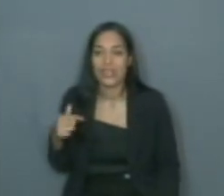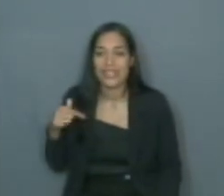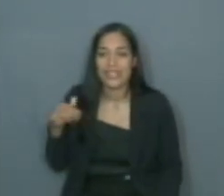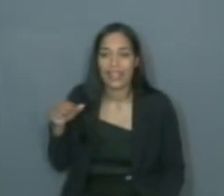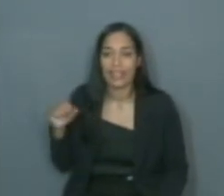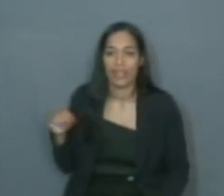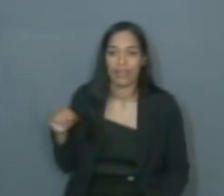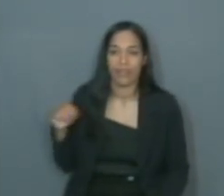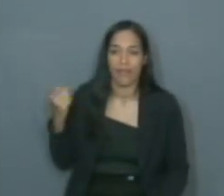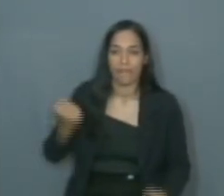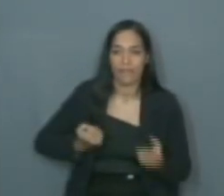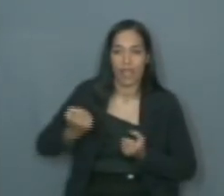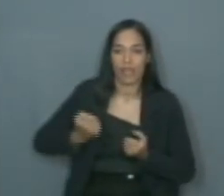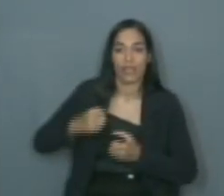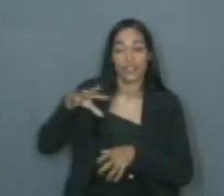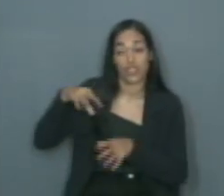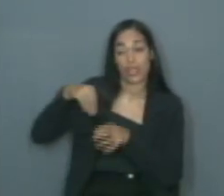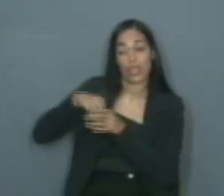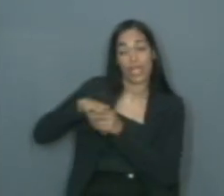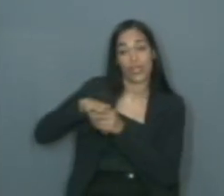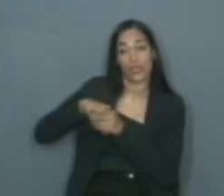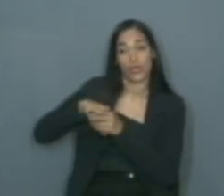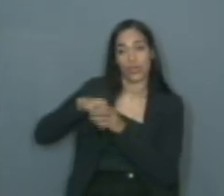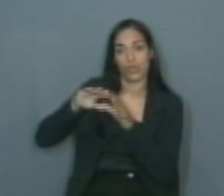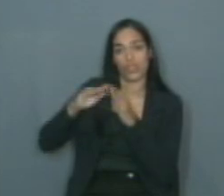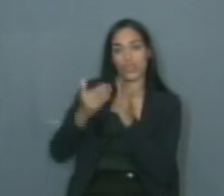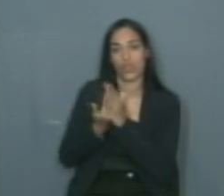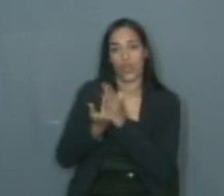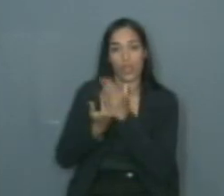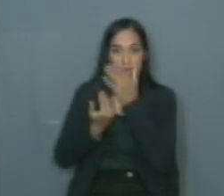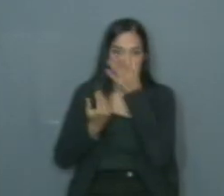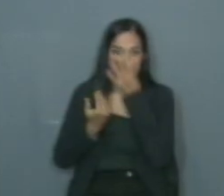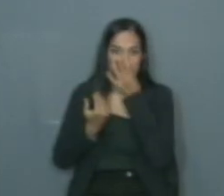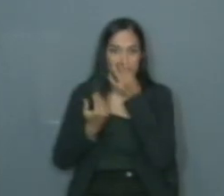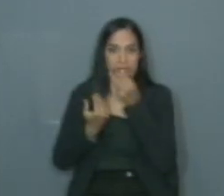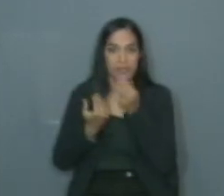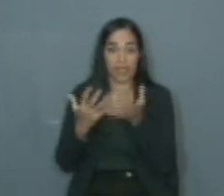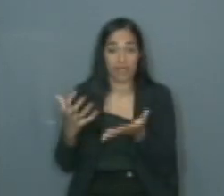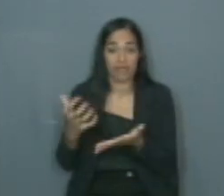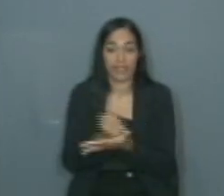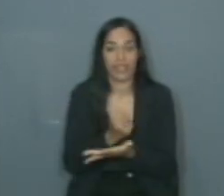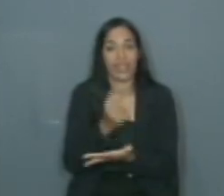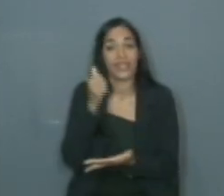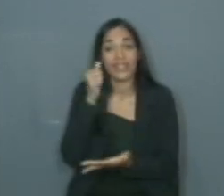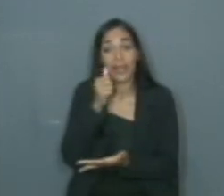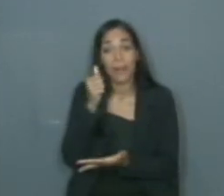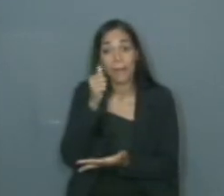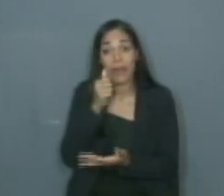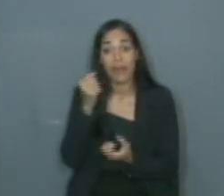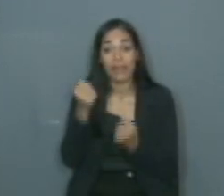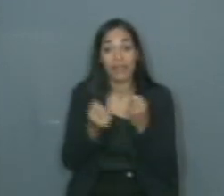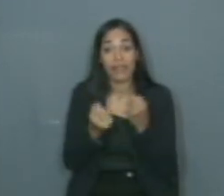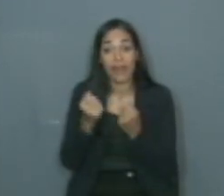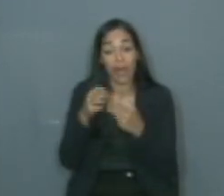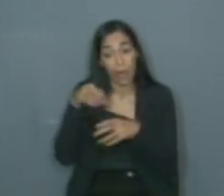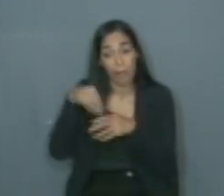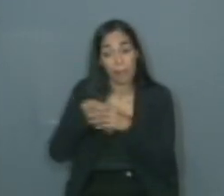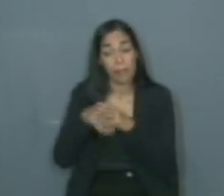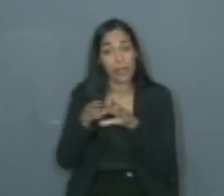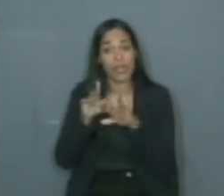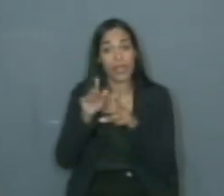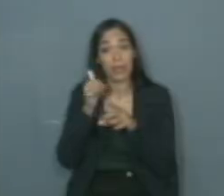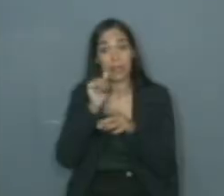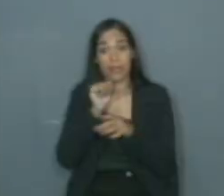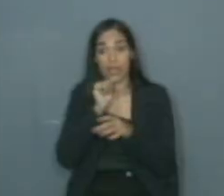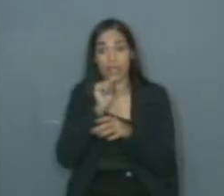facadas dentro da unidade. A pequena Ingrid foi arrancada da mãe de dentro de um carro que ela estava dentro também, com